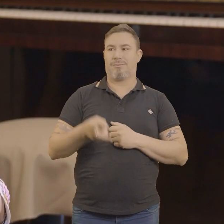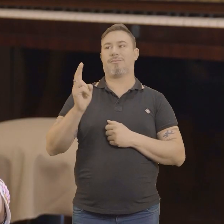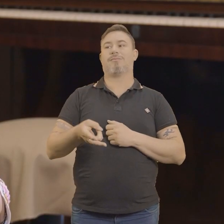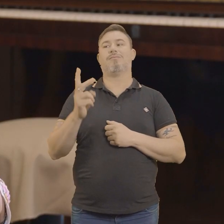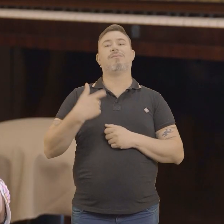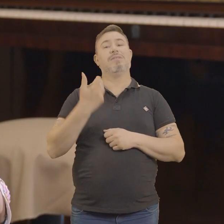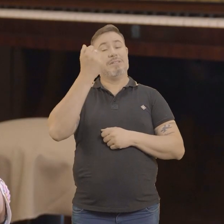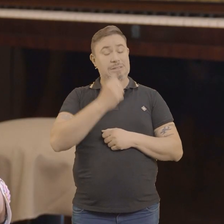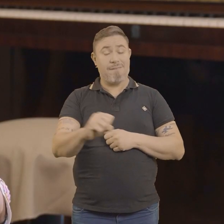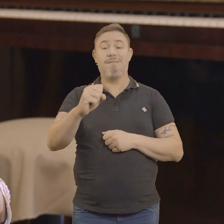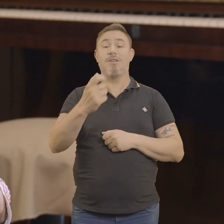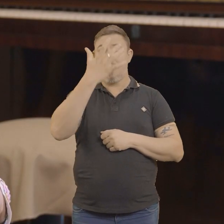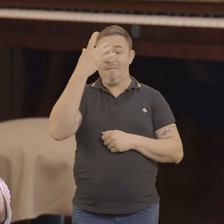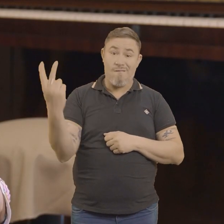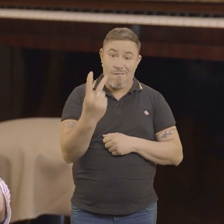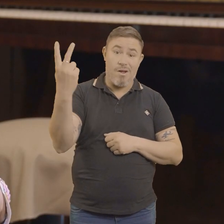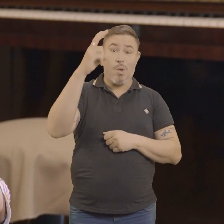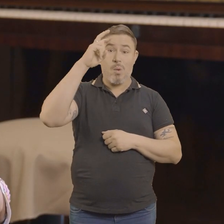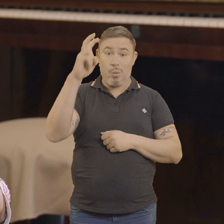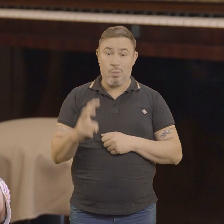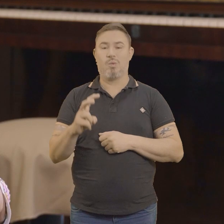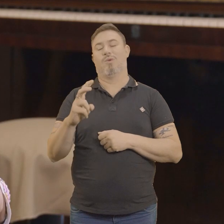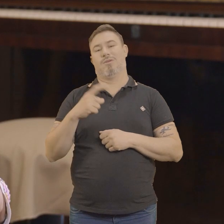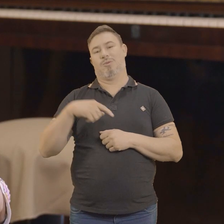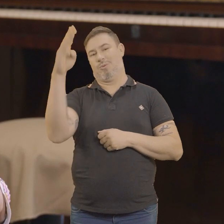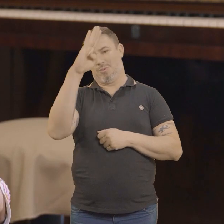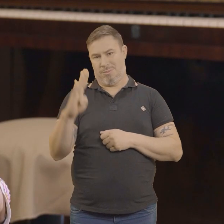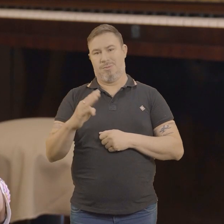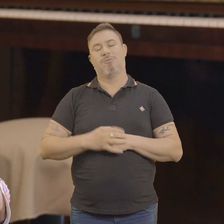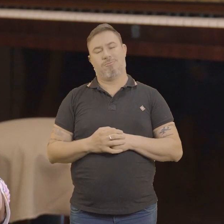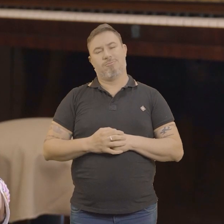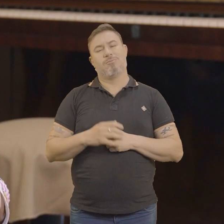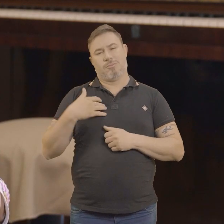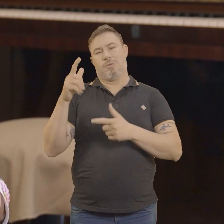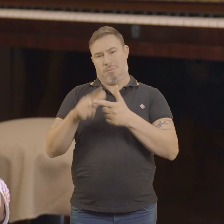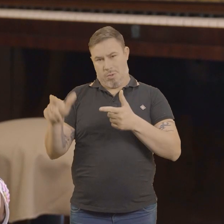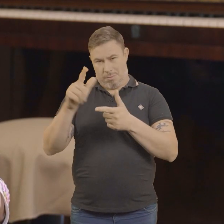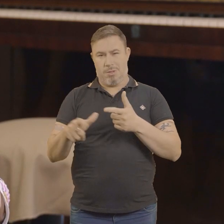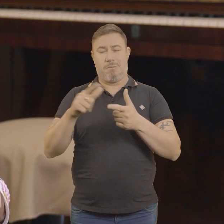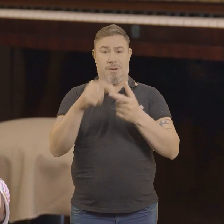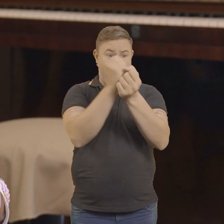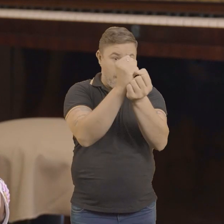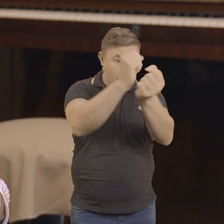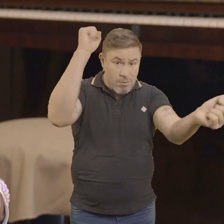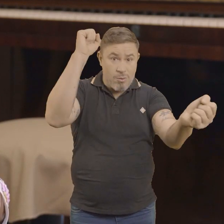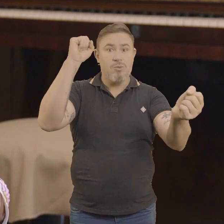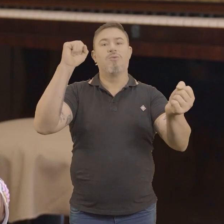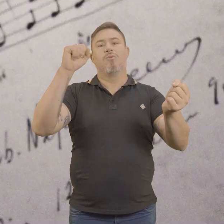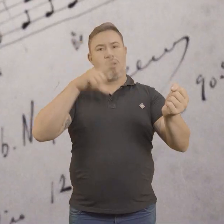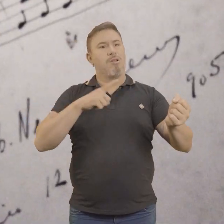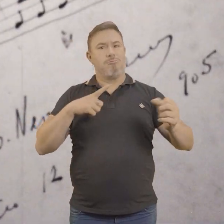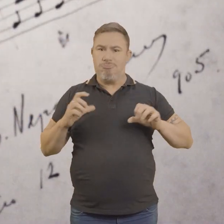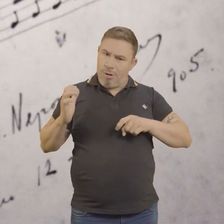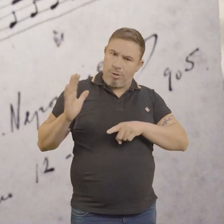mais lídimos valores da cultura pátria. Abraçou causas difíceis como a abolição dos escravos, com a coragem daqueles